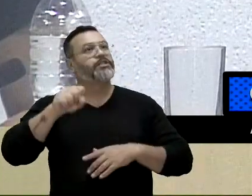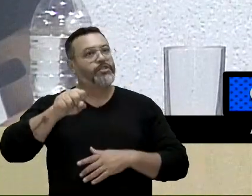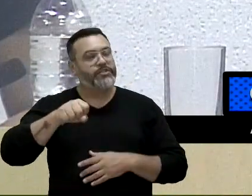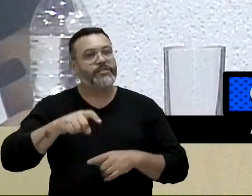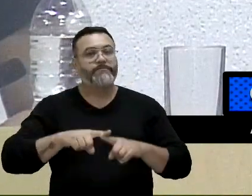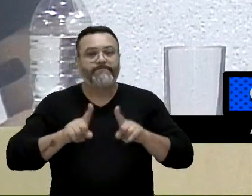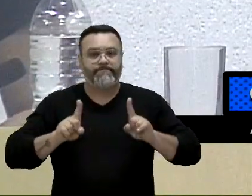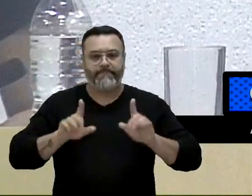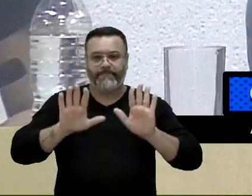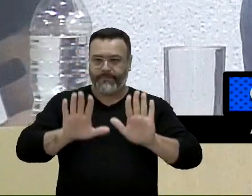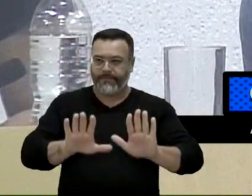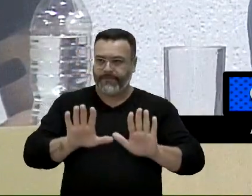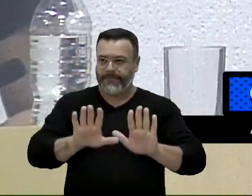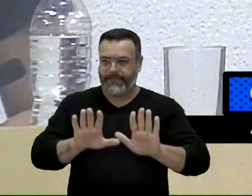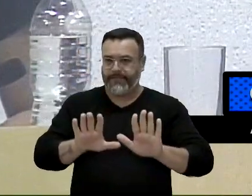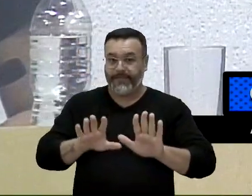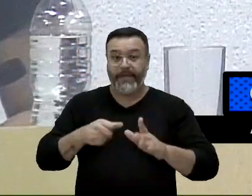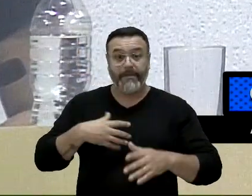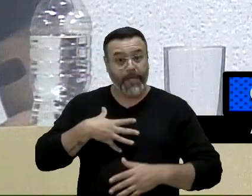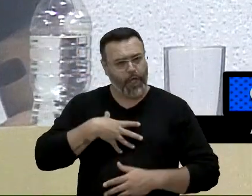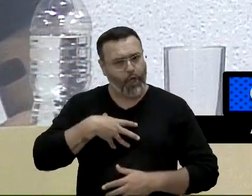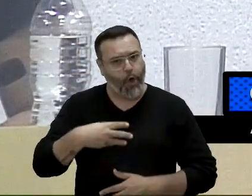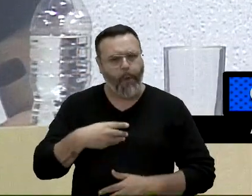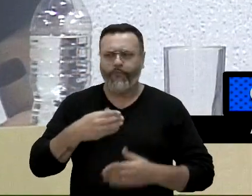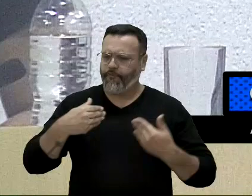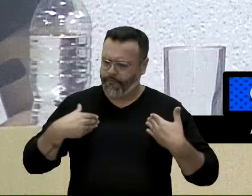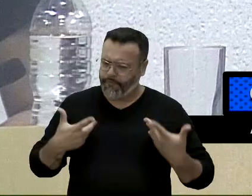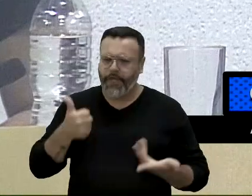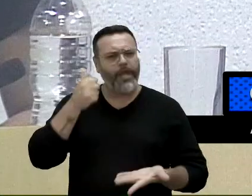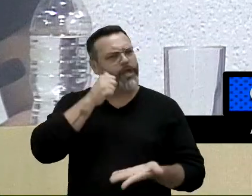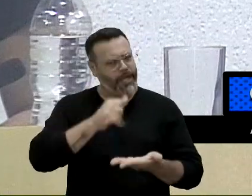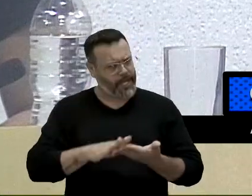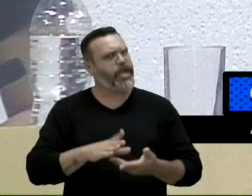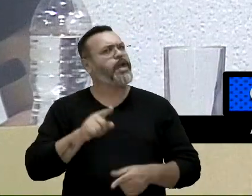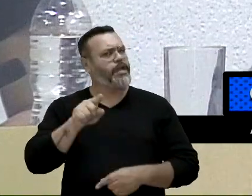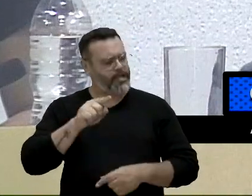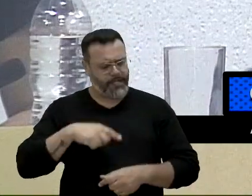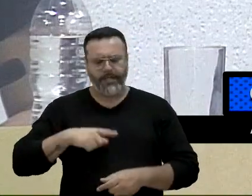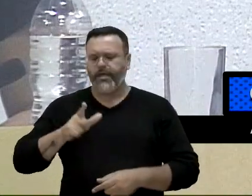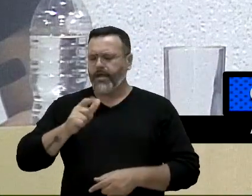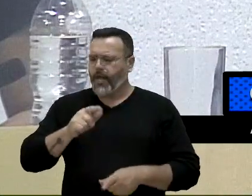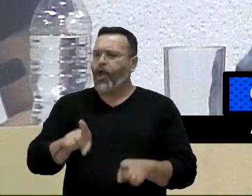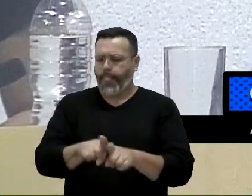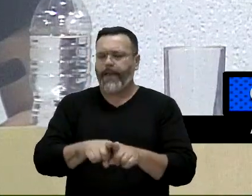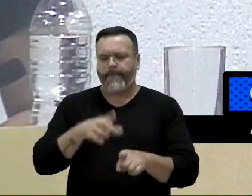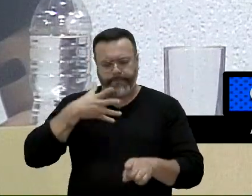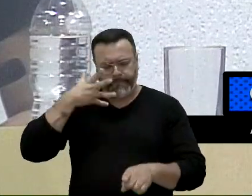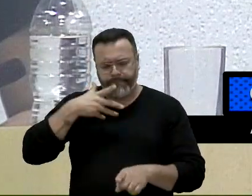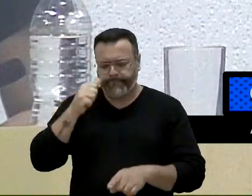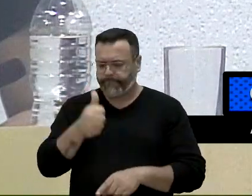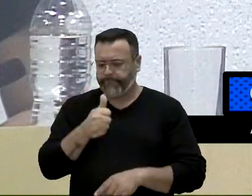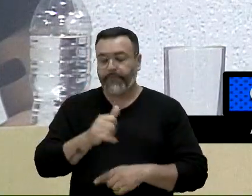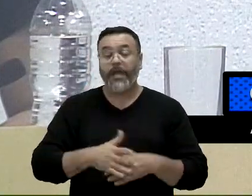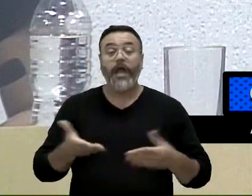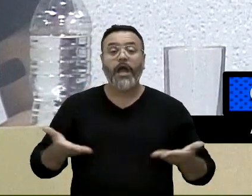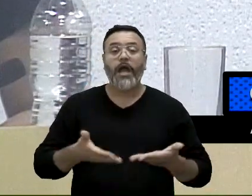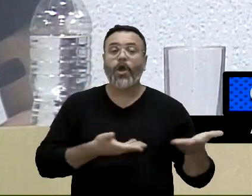mas eu posso falar do lugar de filha também um pouco, eu acho. Agora eu quero convidar a